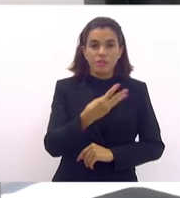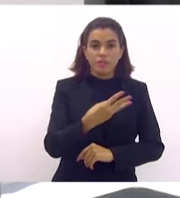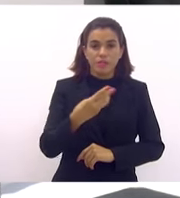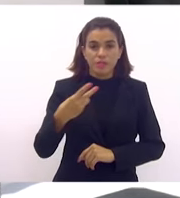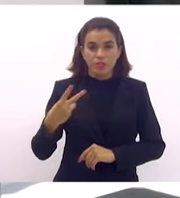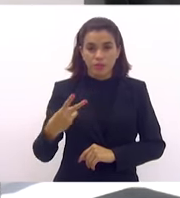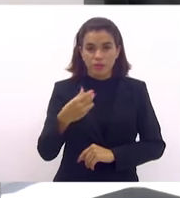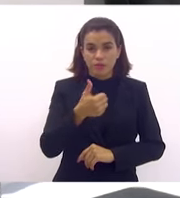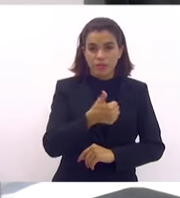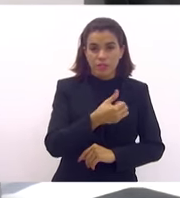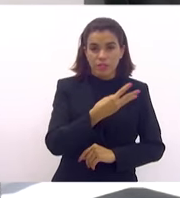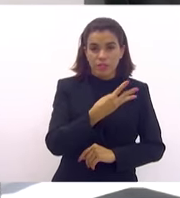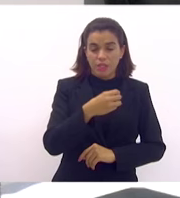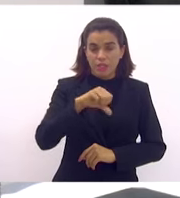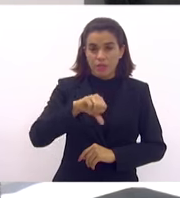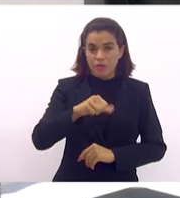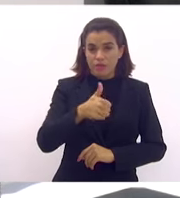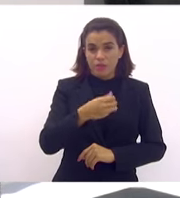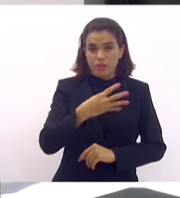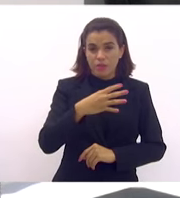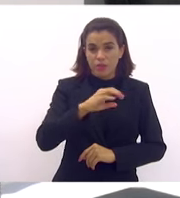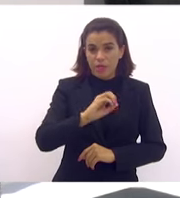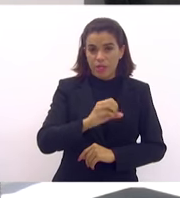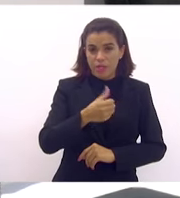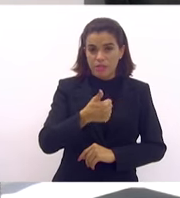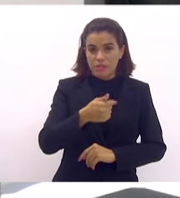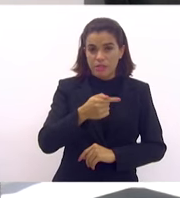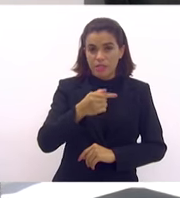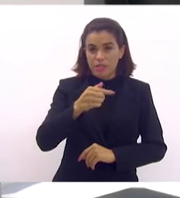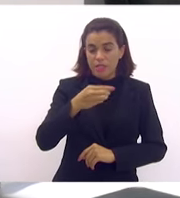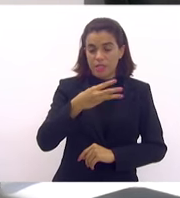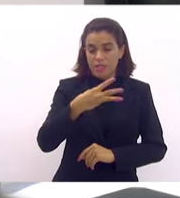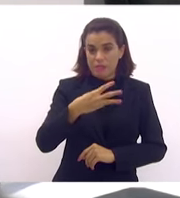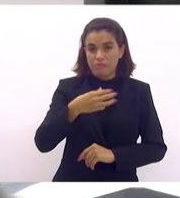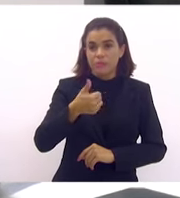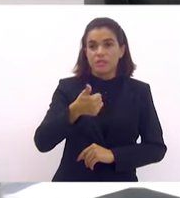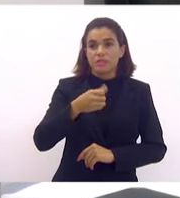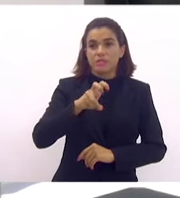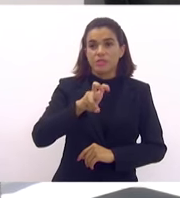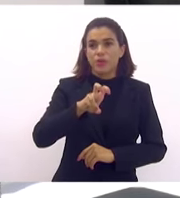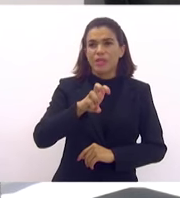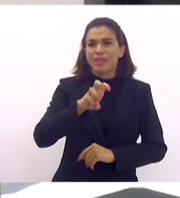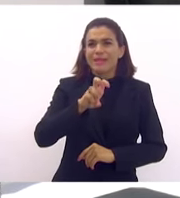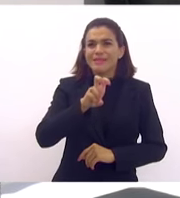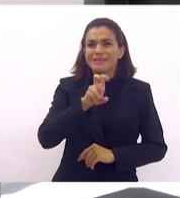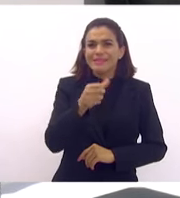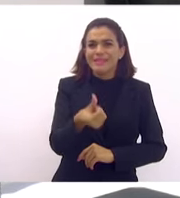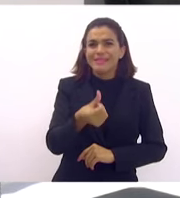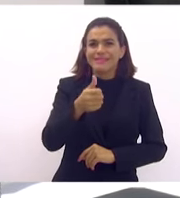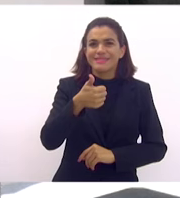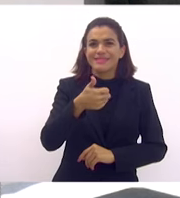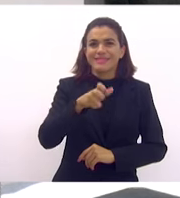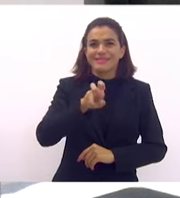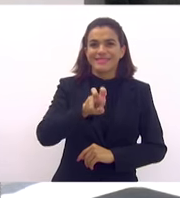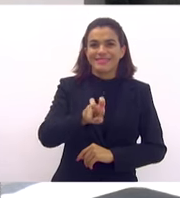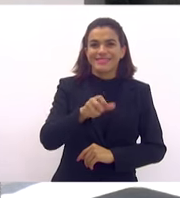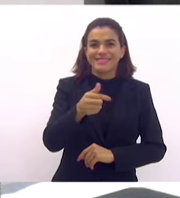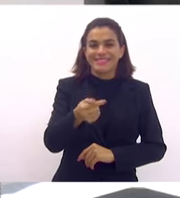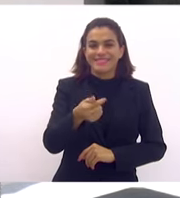132, 139, 140, 152, 153, 154, 156,